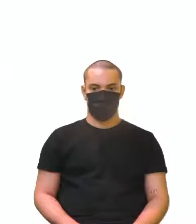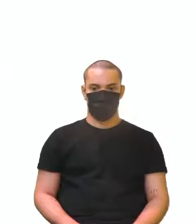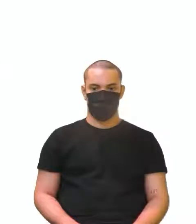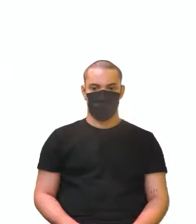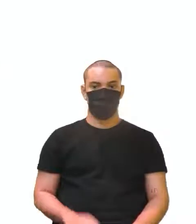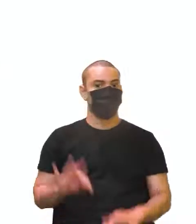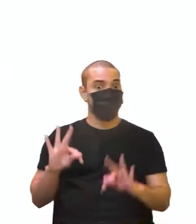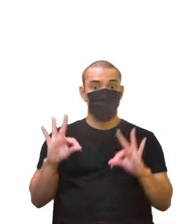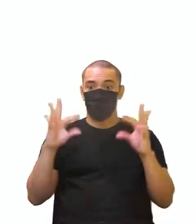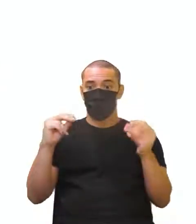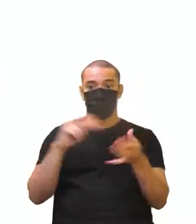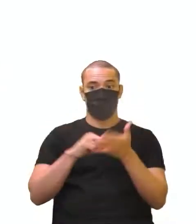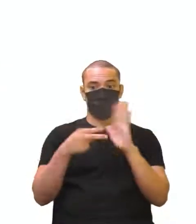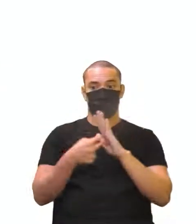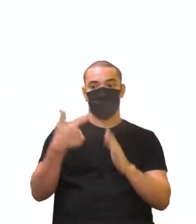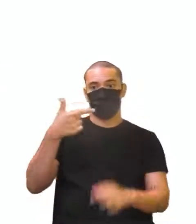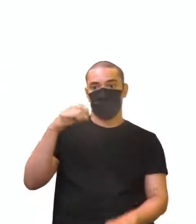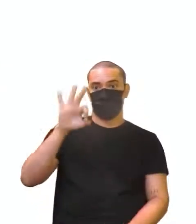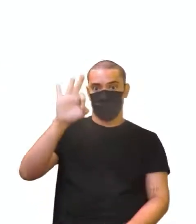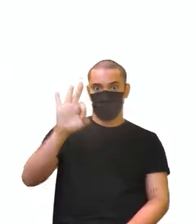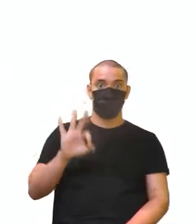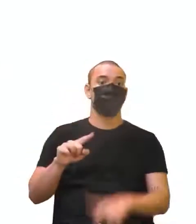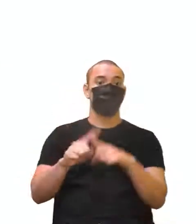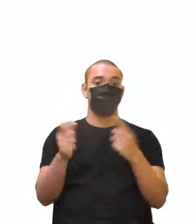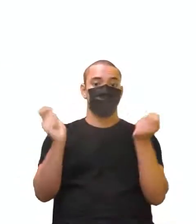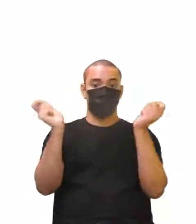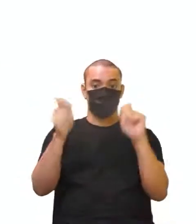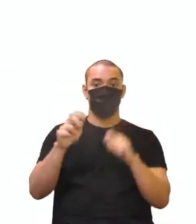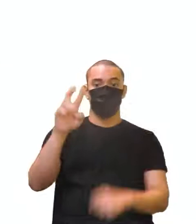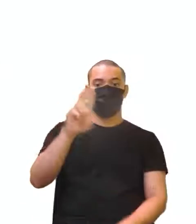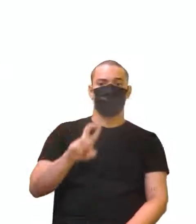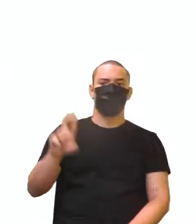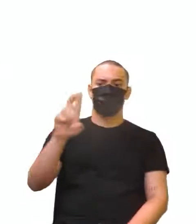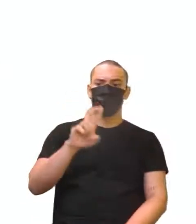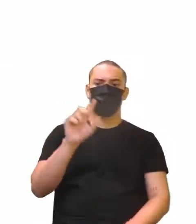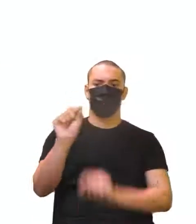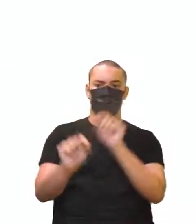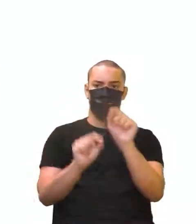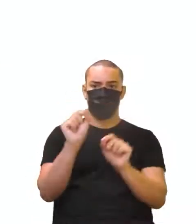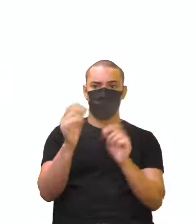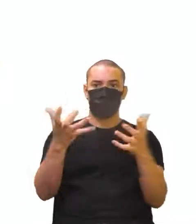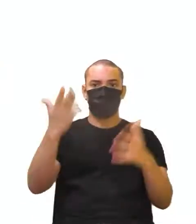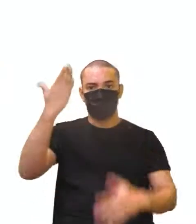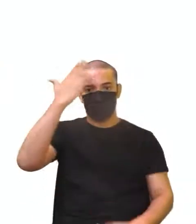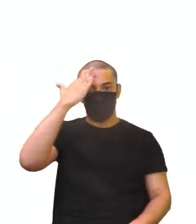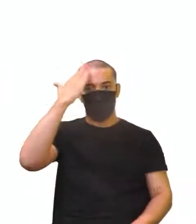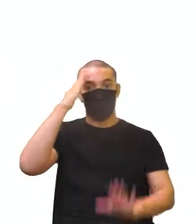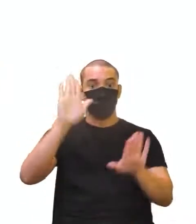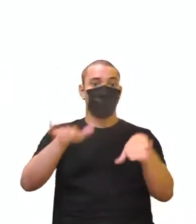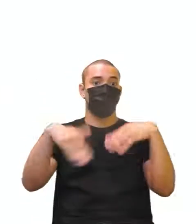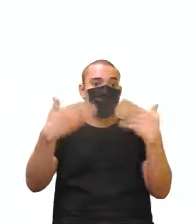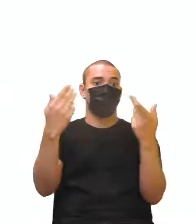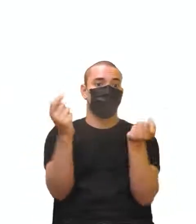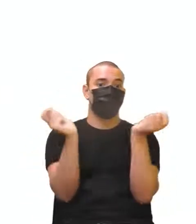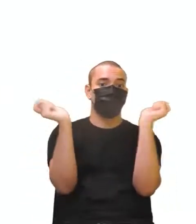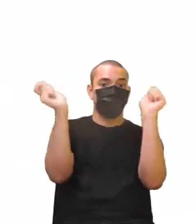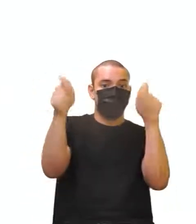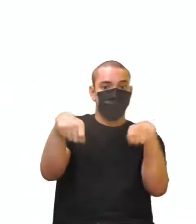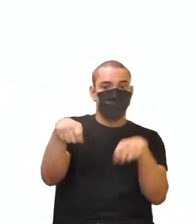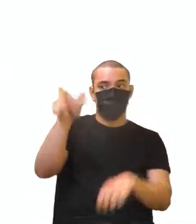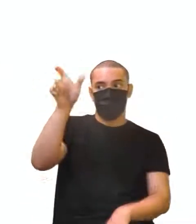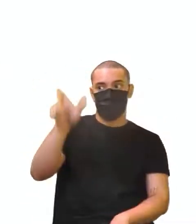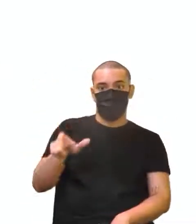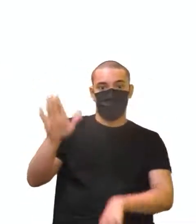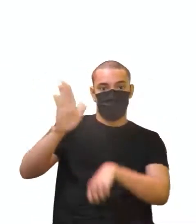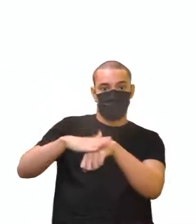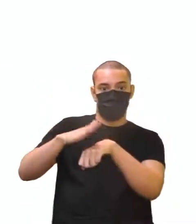aqui também, todos. Só que a gente pode observar o seguinte, ele está querendo saber qual é a probabilidade de esse indivíduo